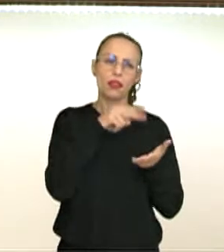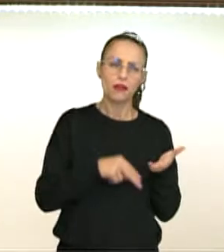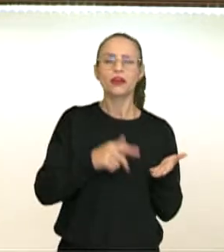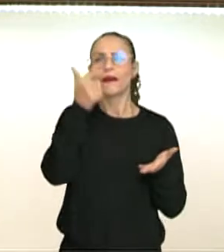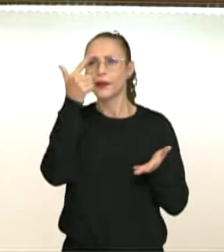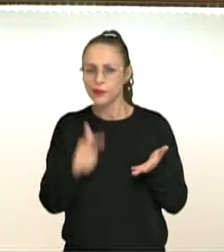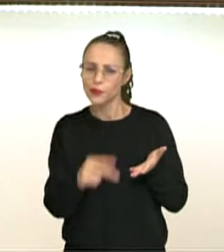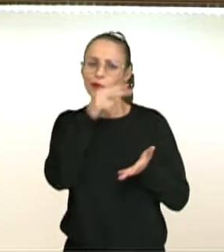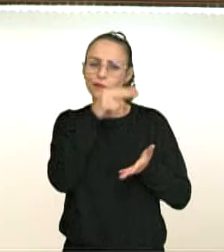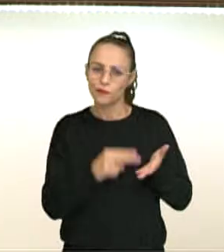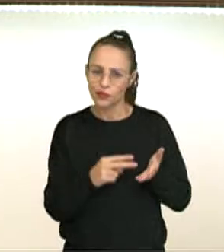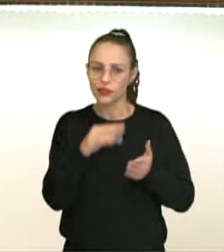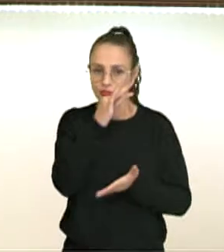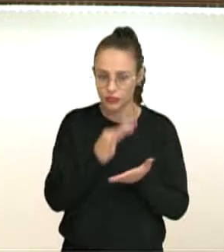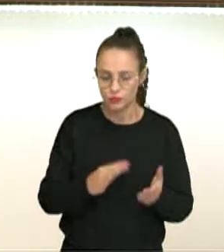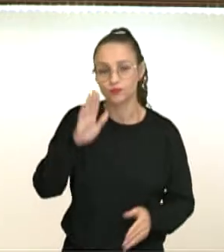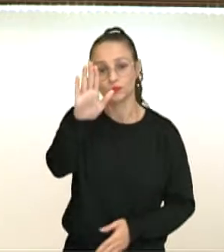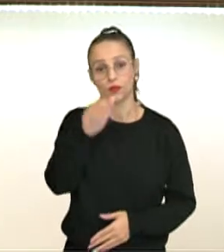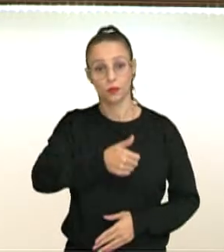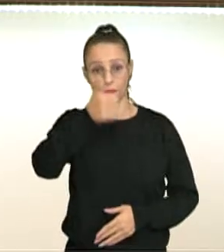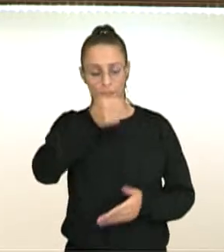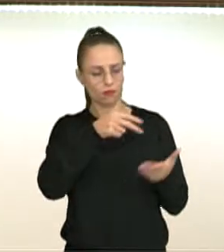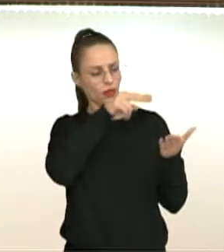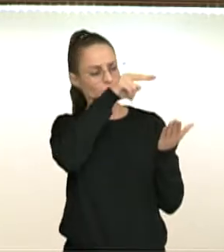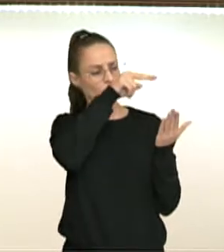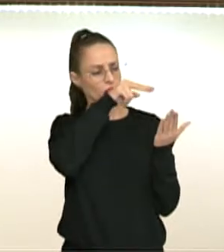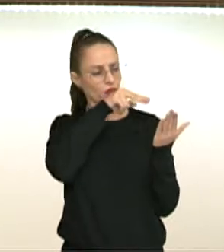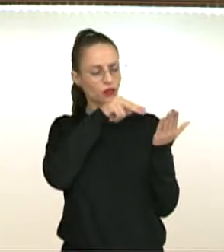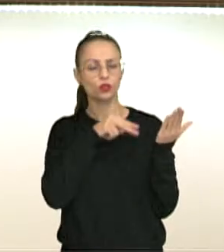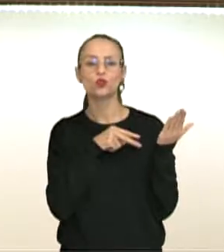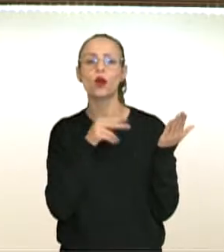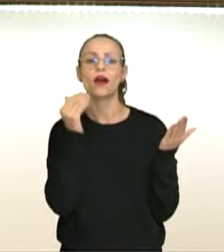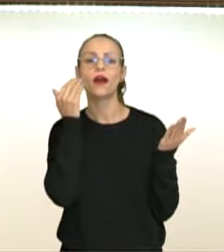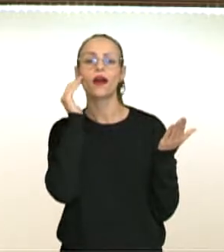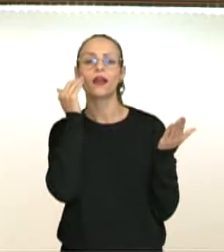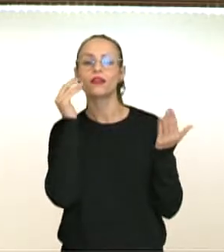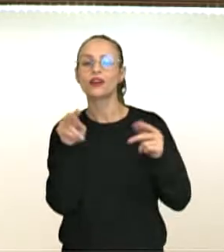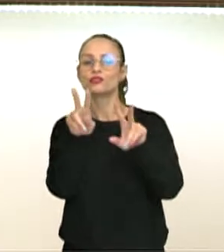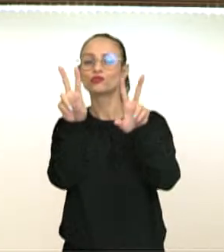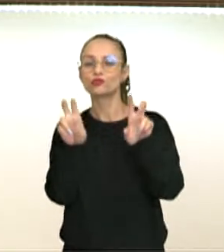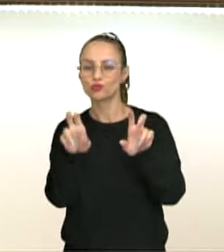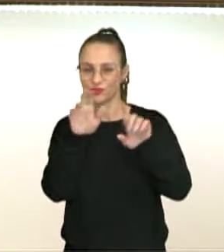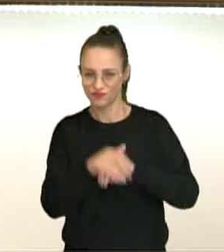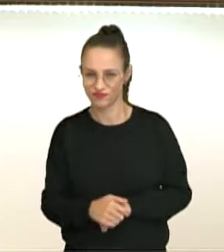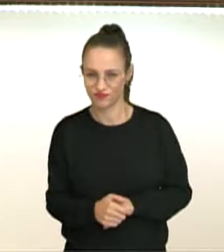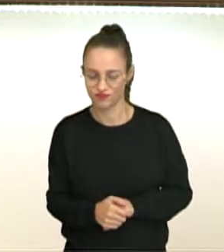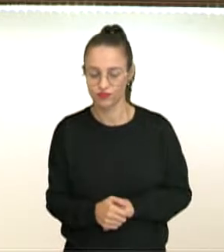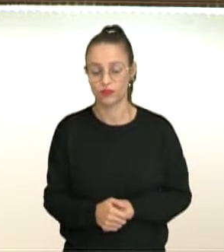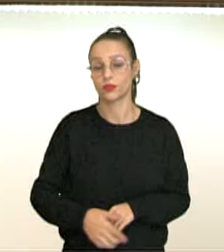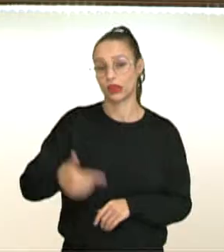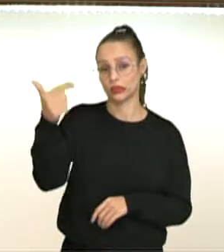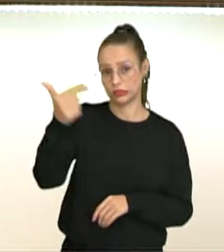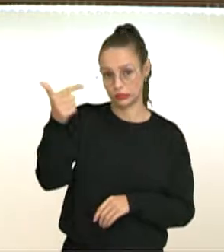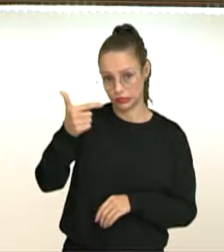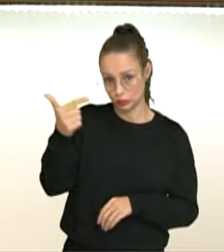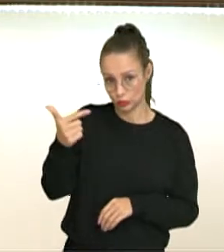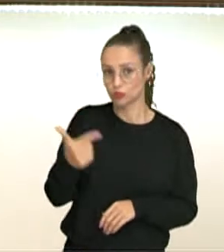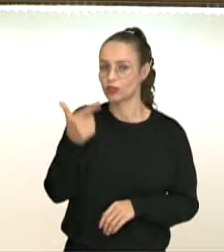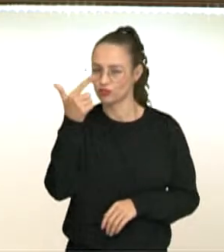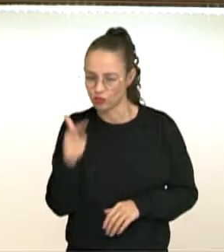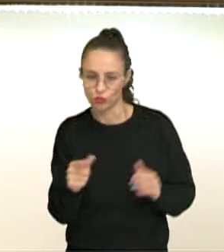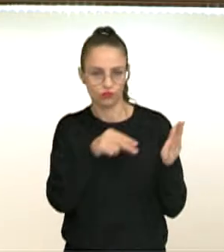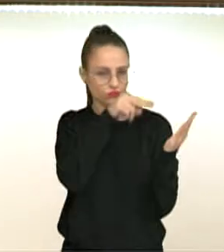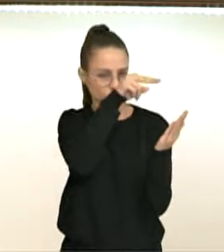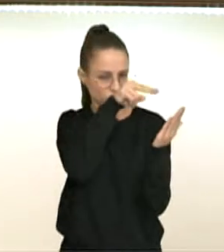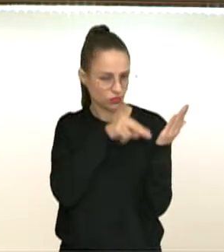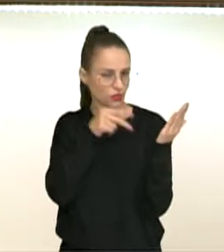texto? Primeira leitura é para você entender o assunto do texto. Segunda